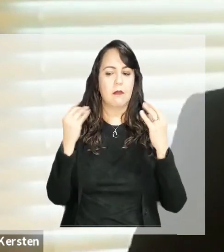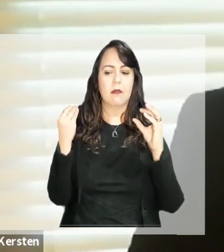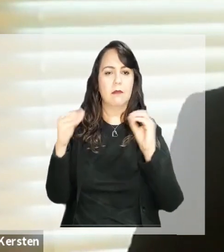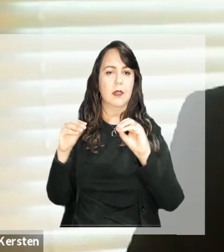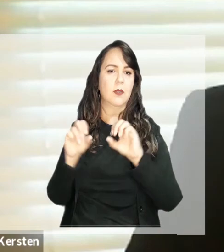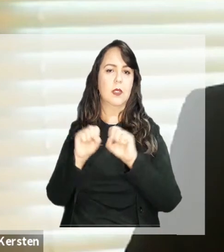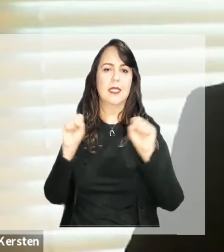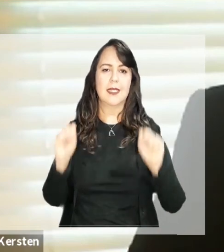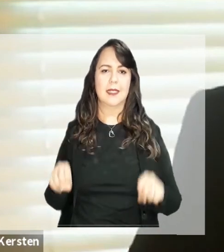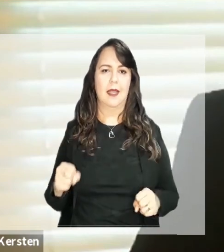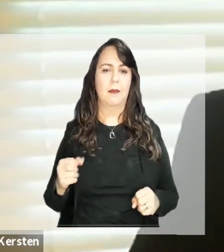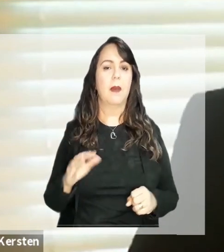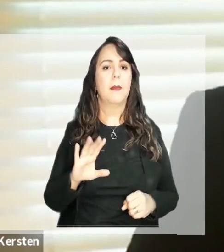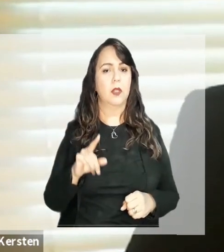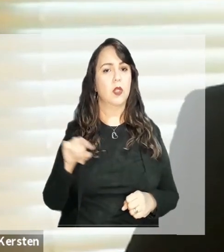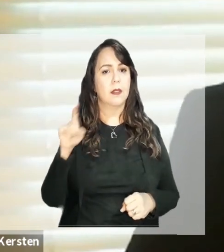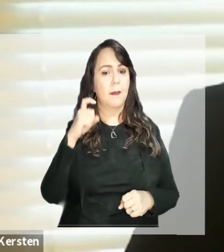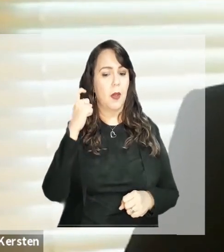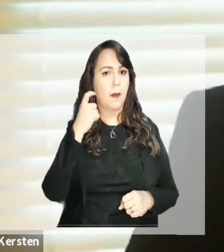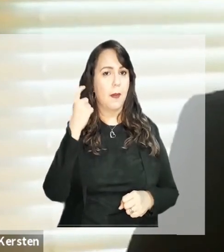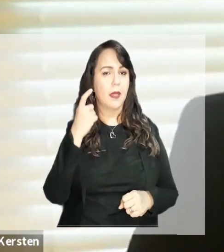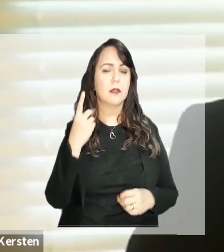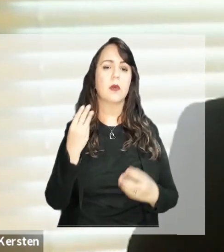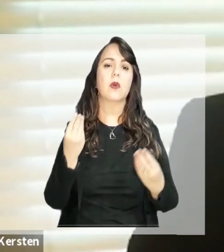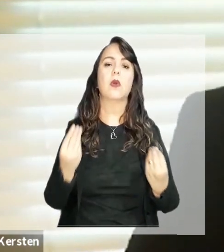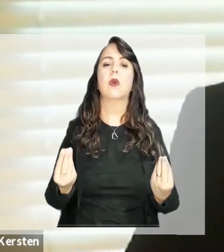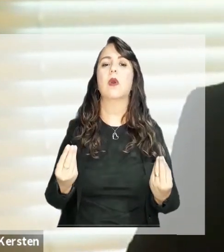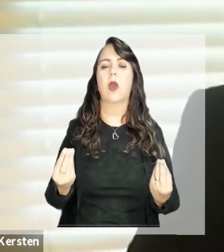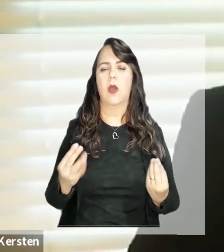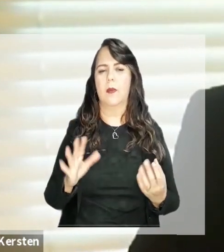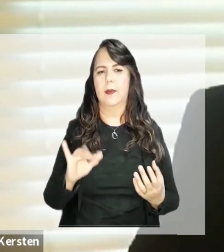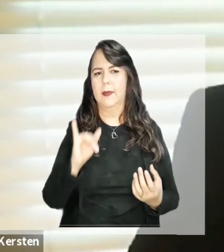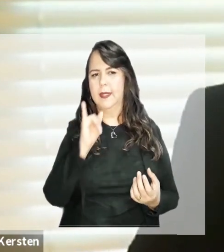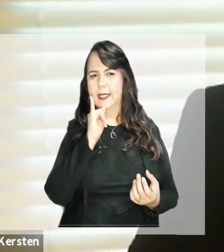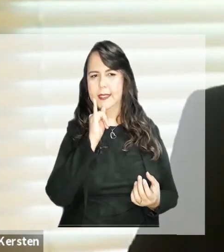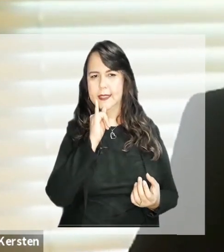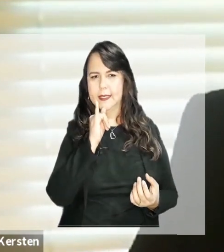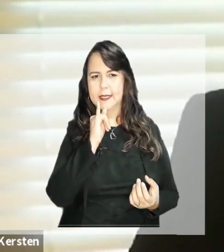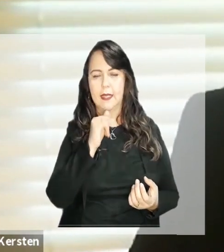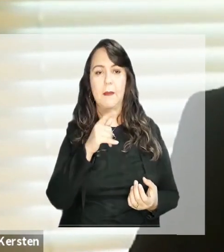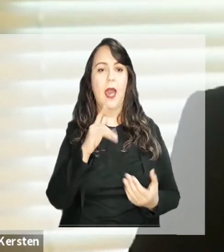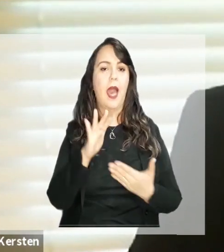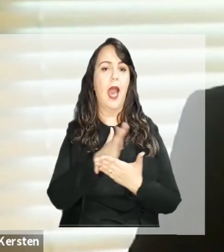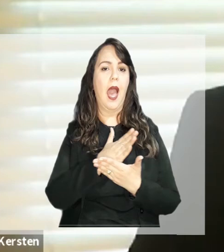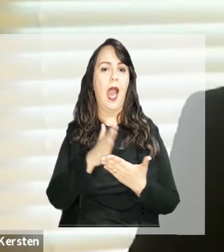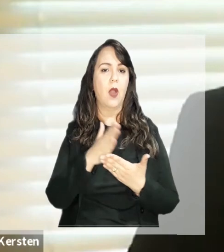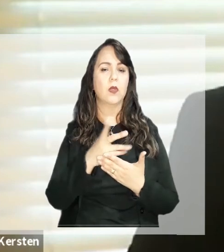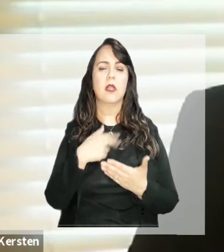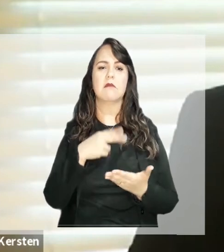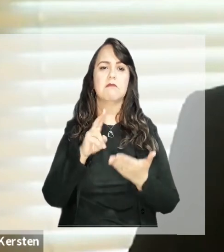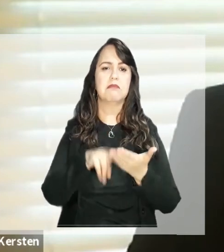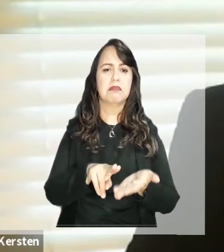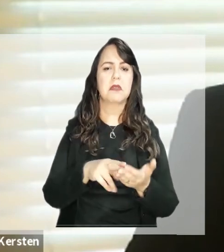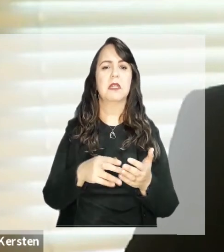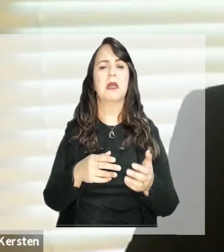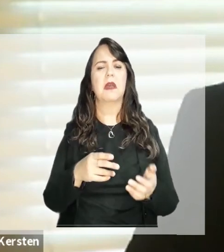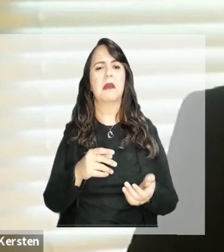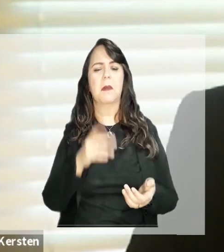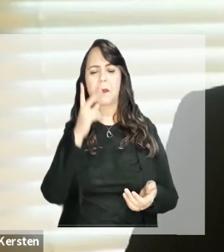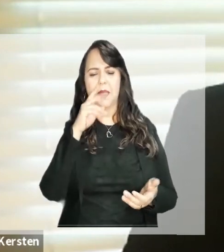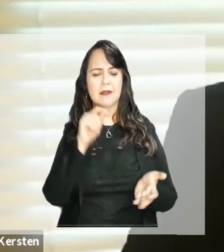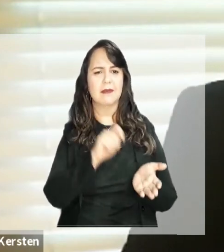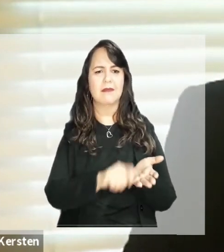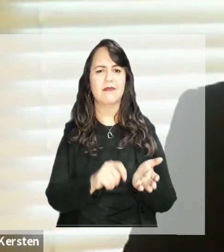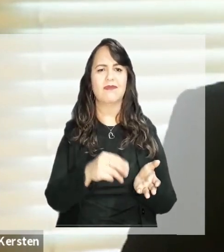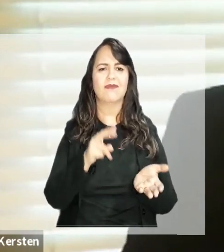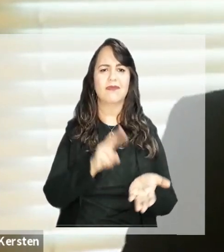relação a isso. Por exemplo, no caso de petições que são mal escritas ou que tem uma dificuldade de se poder aferir